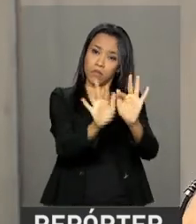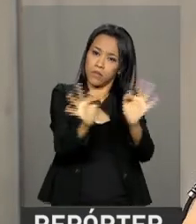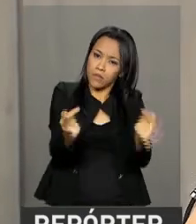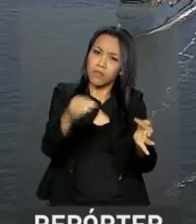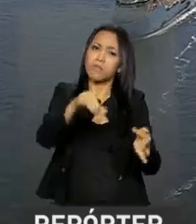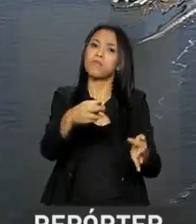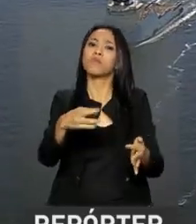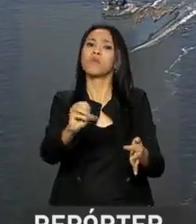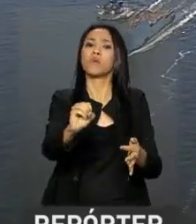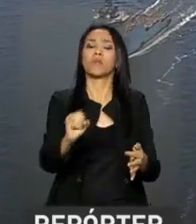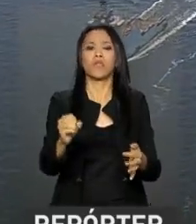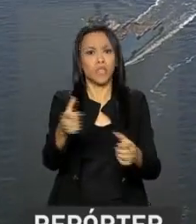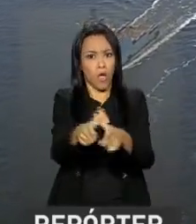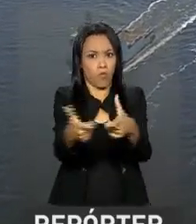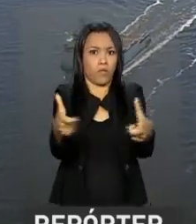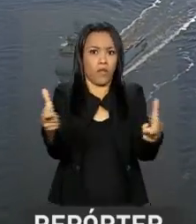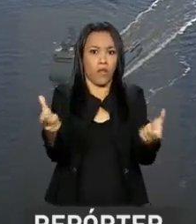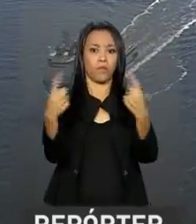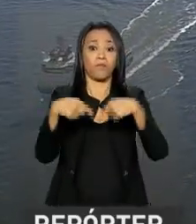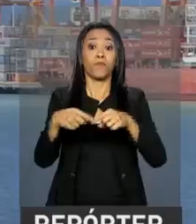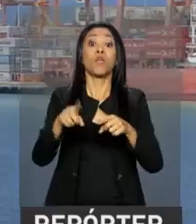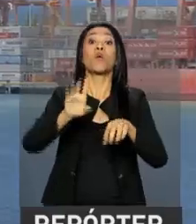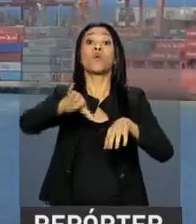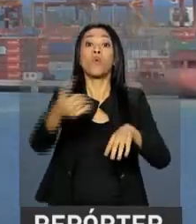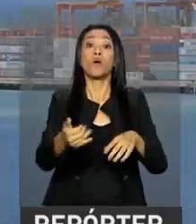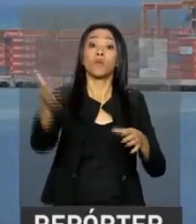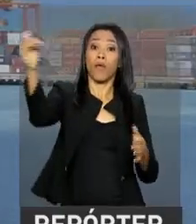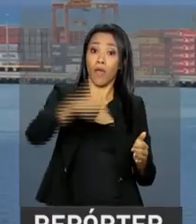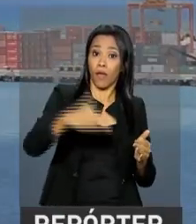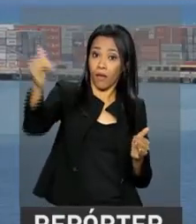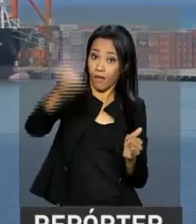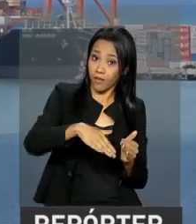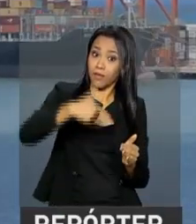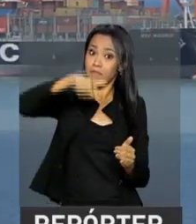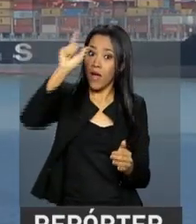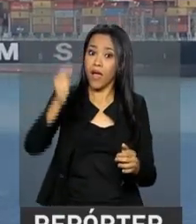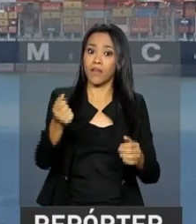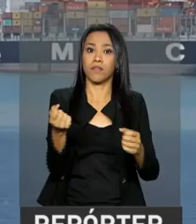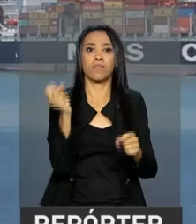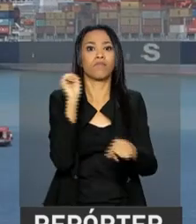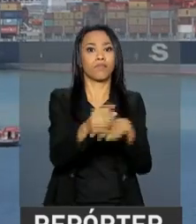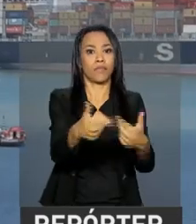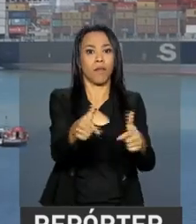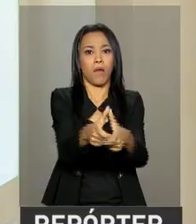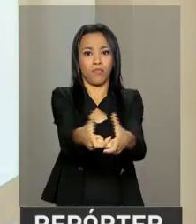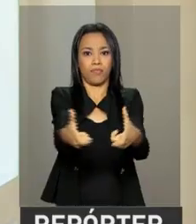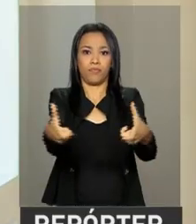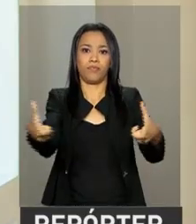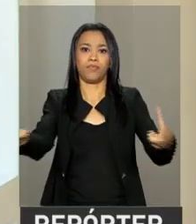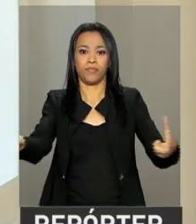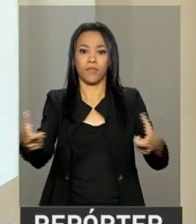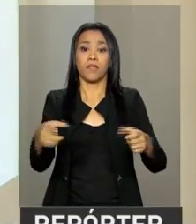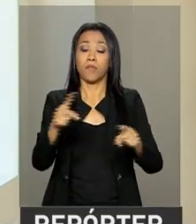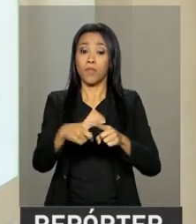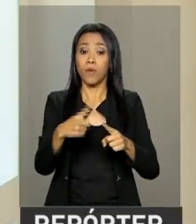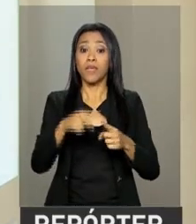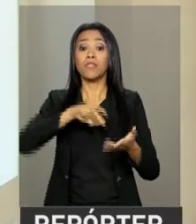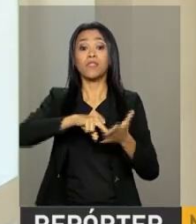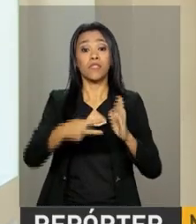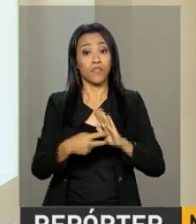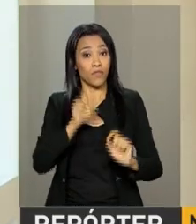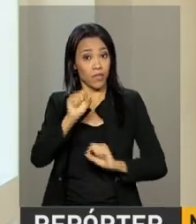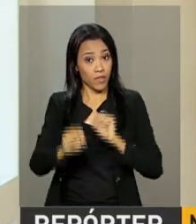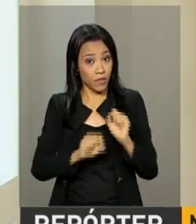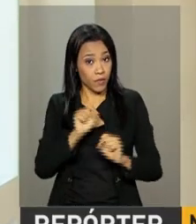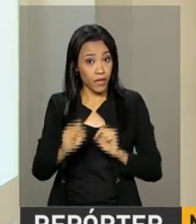e quanto mais vende lá pra fora mas o brasil gera empregos aqui dentro e mais pessoas trabalhando significa também que a